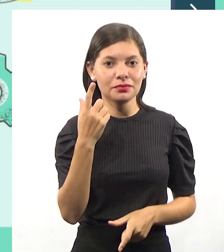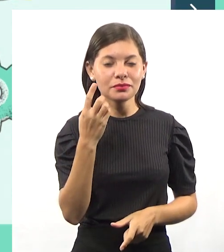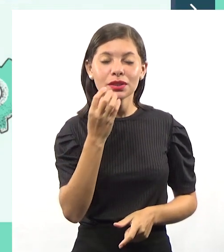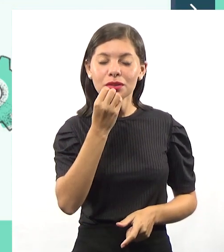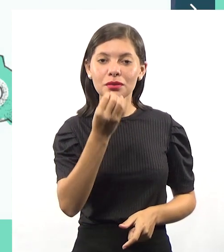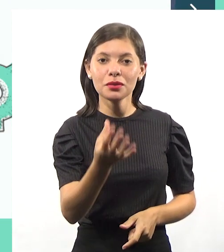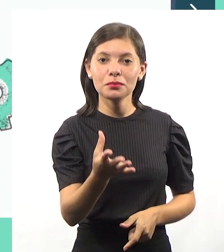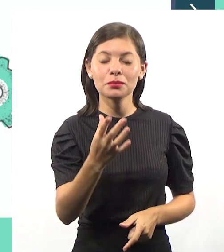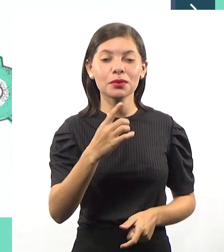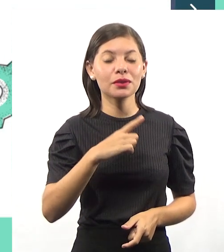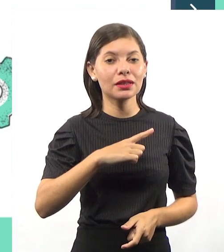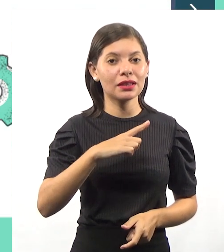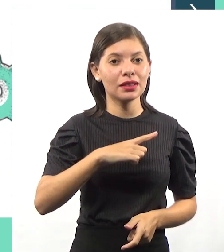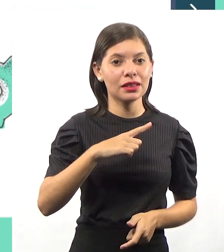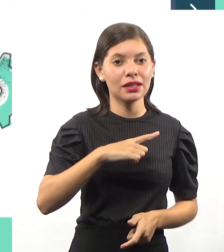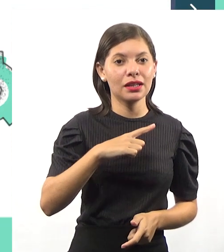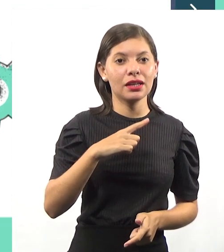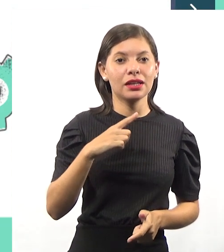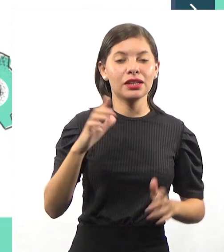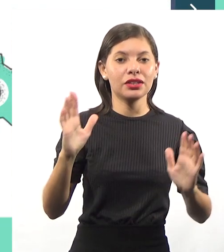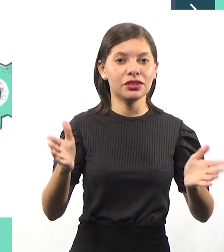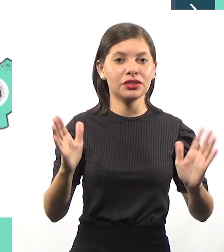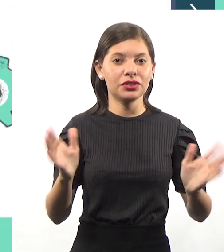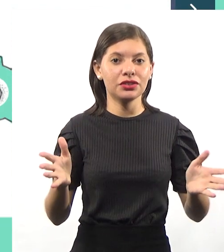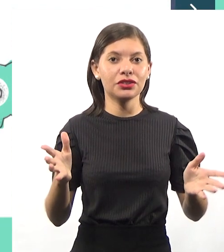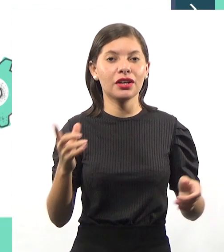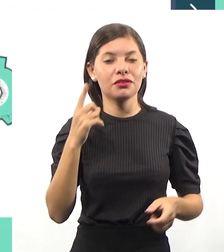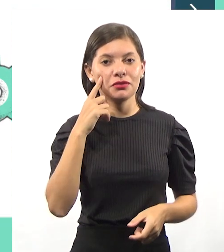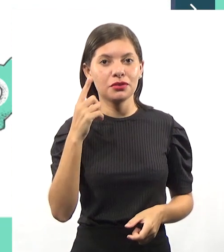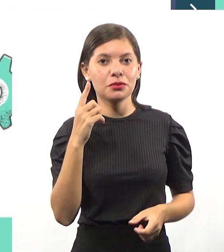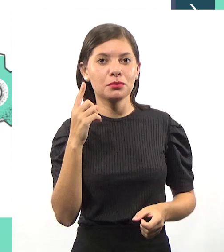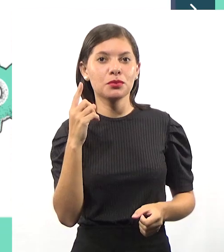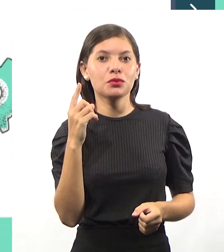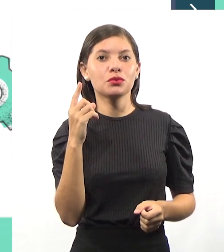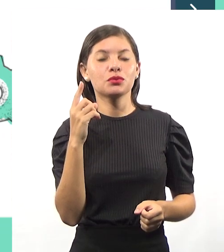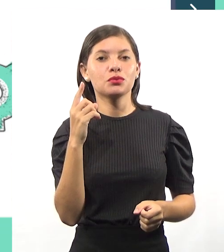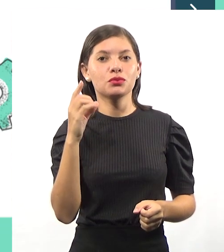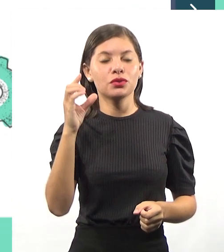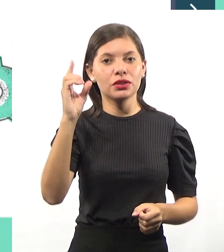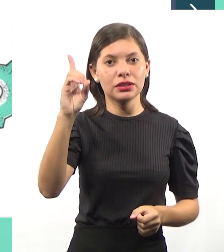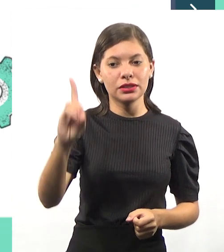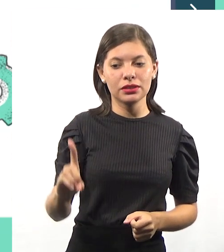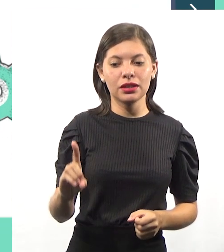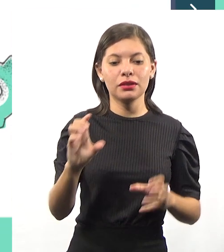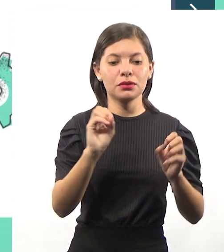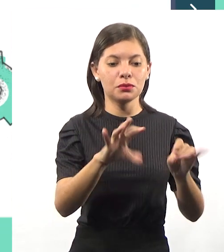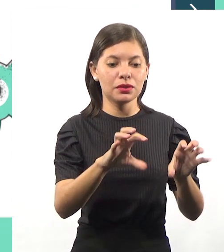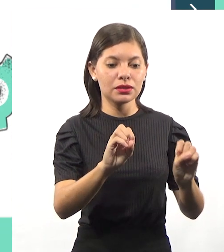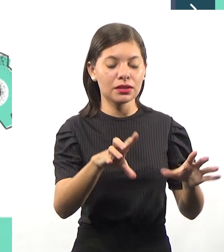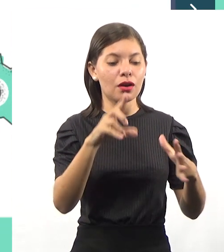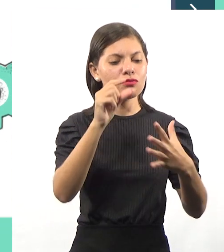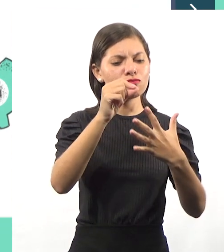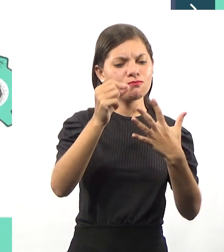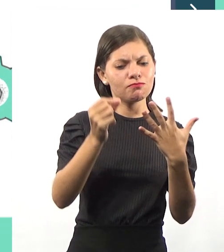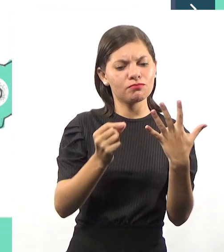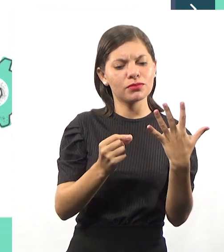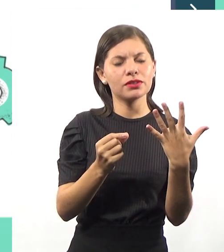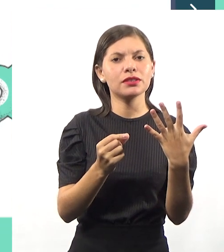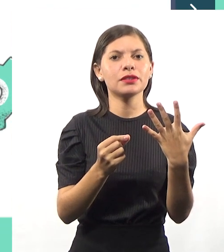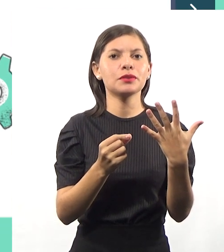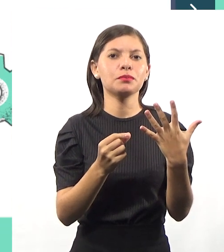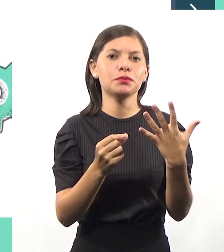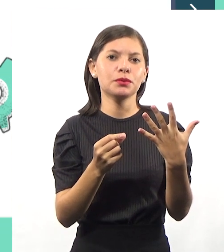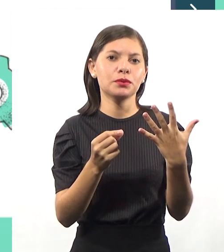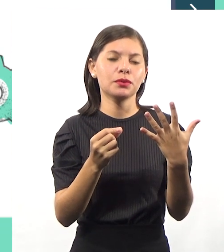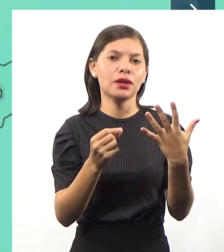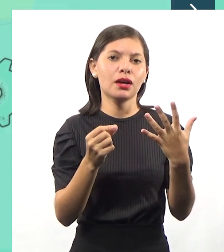nós já vimos do direito à educação, dos princípios, da organização, das